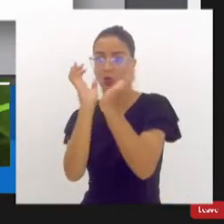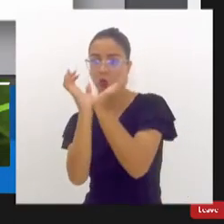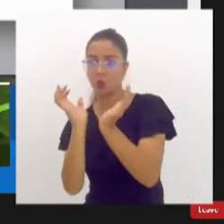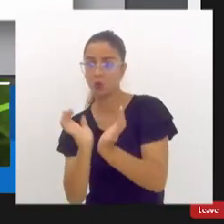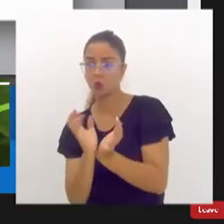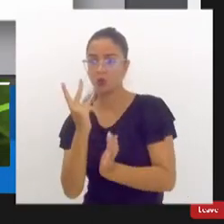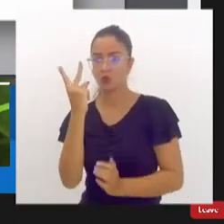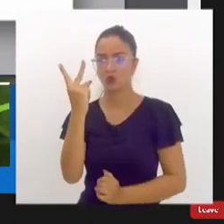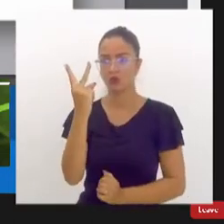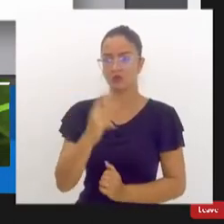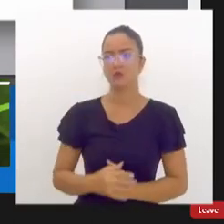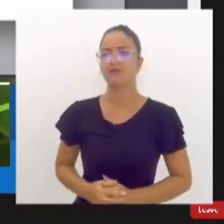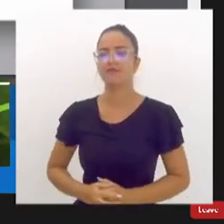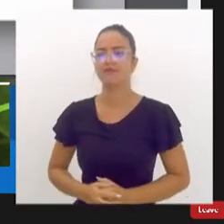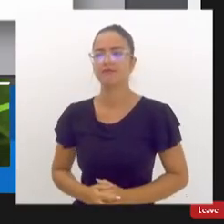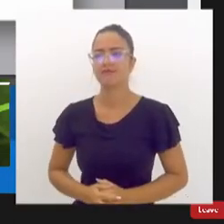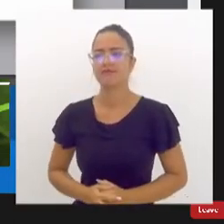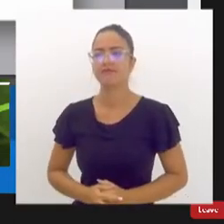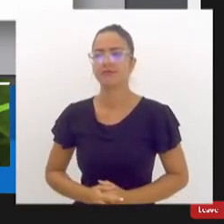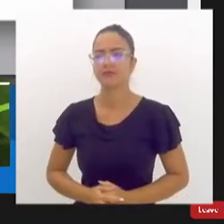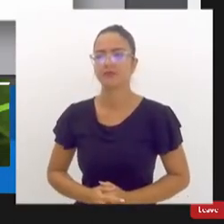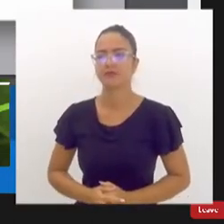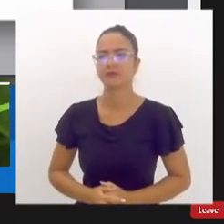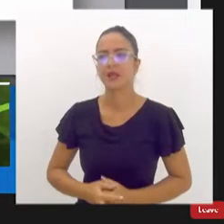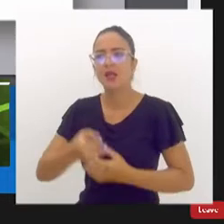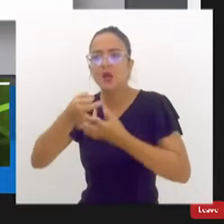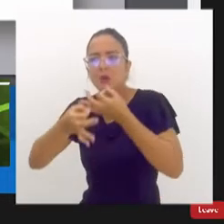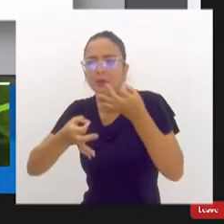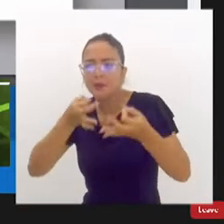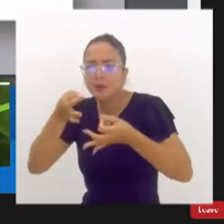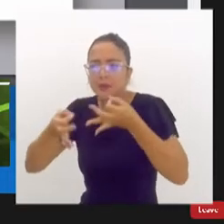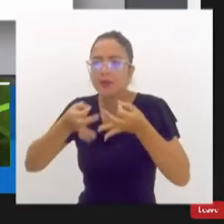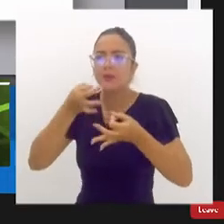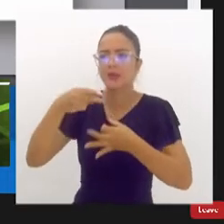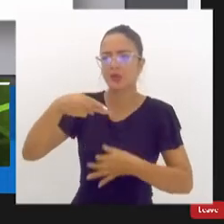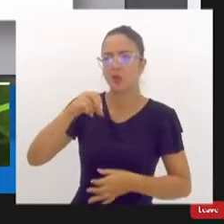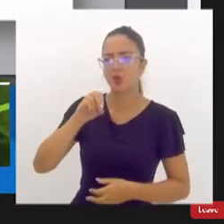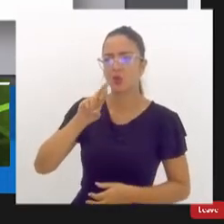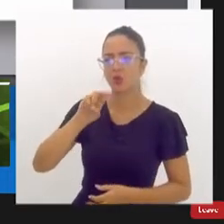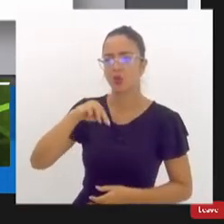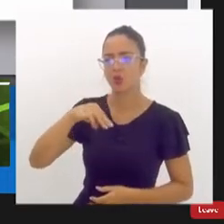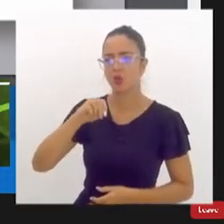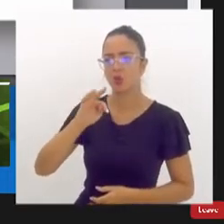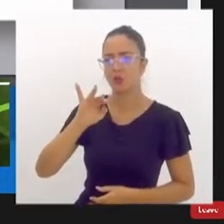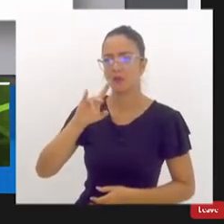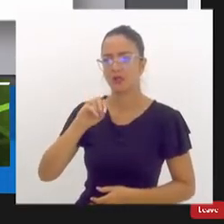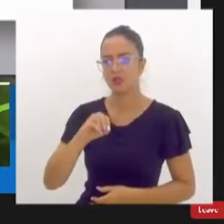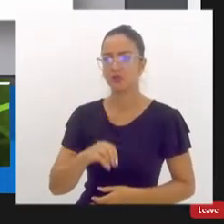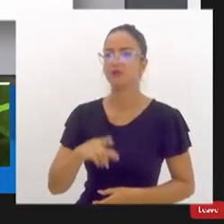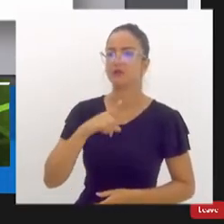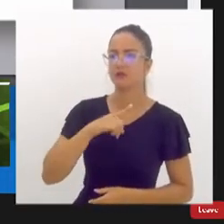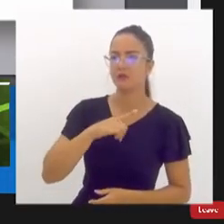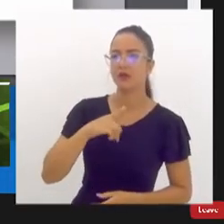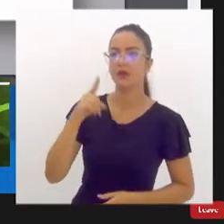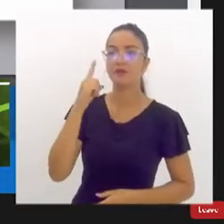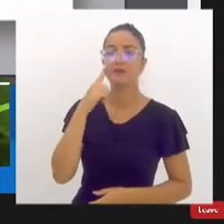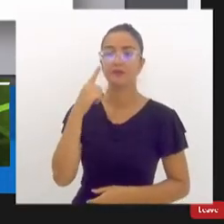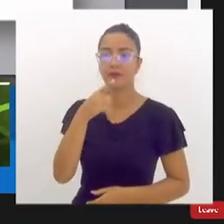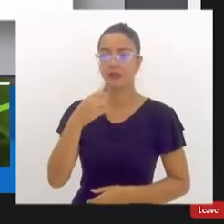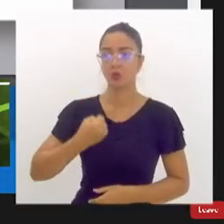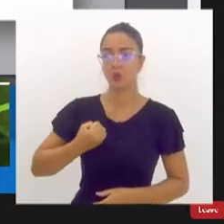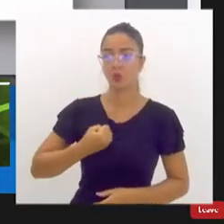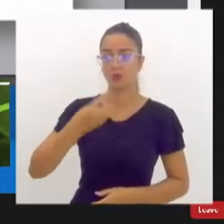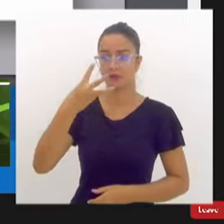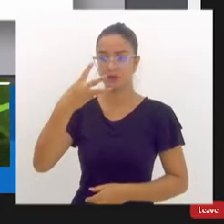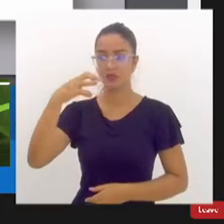seguida, os pareceres normativos. Nós tivemos a deliberação 396, que